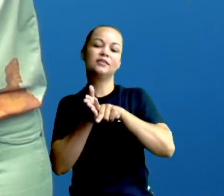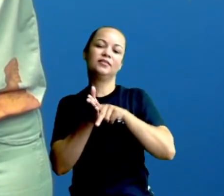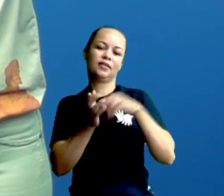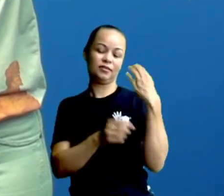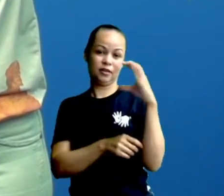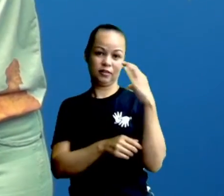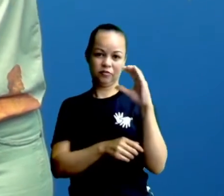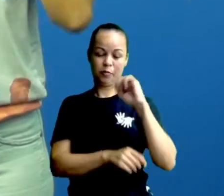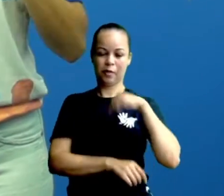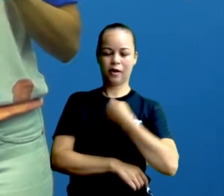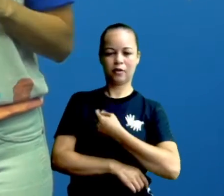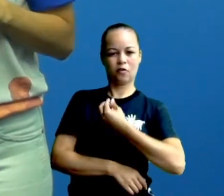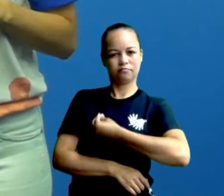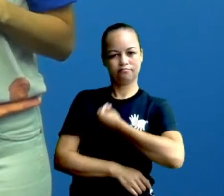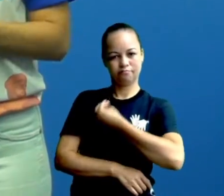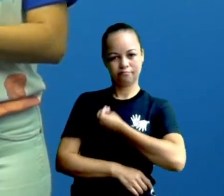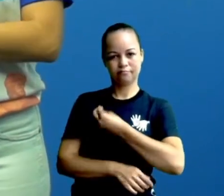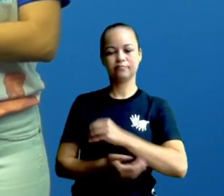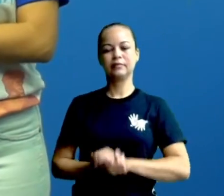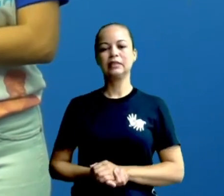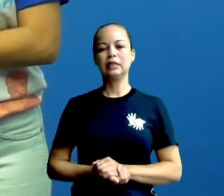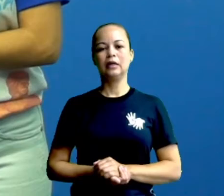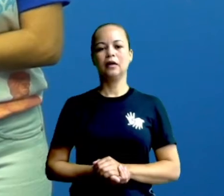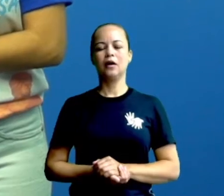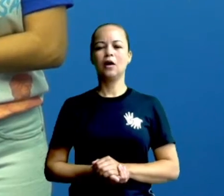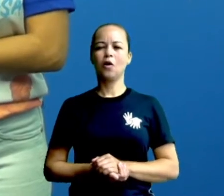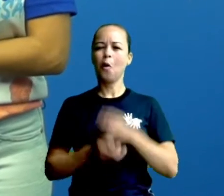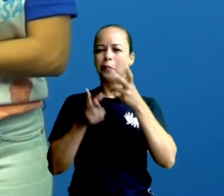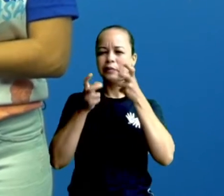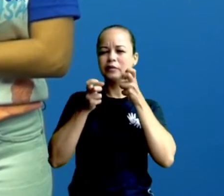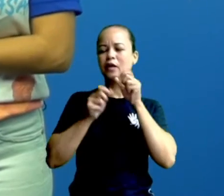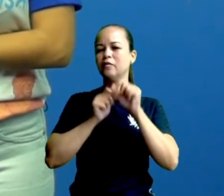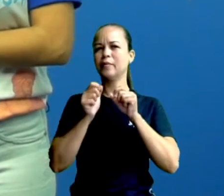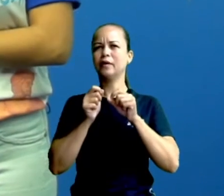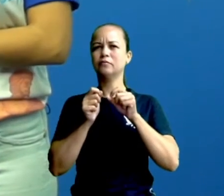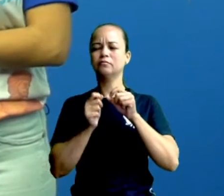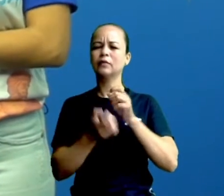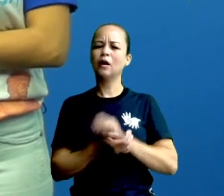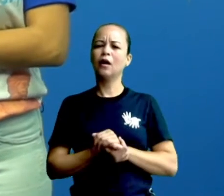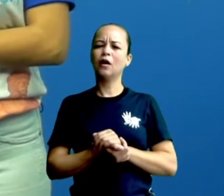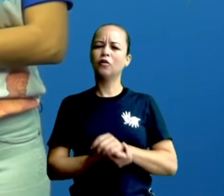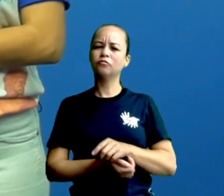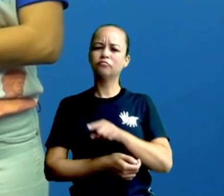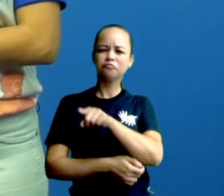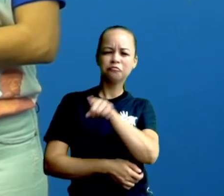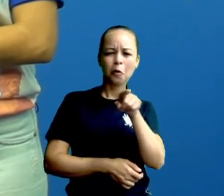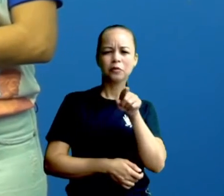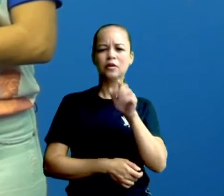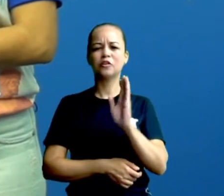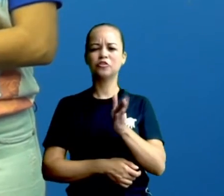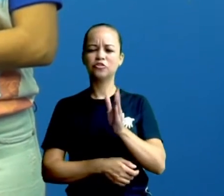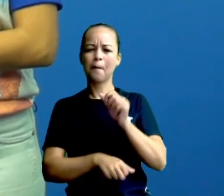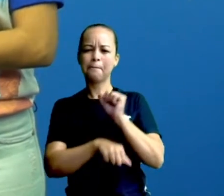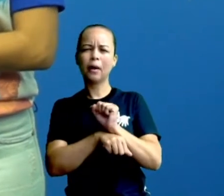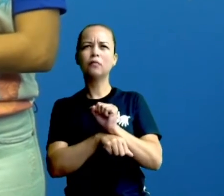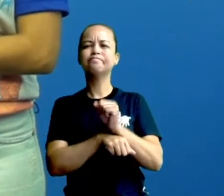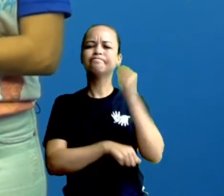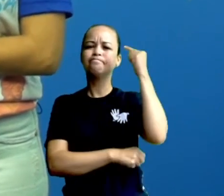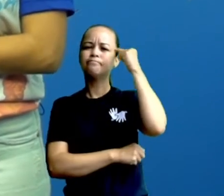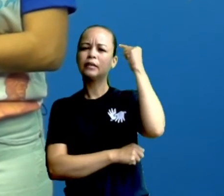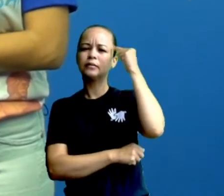vida. Vejam bem, vocês já pararam para pensar como a pesquisa